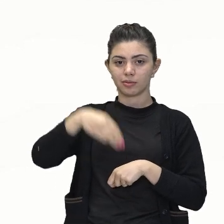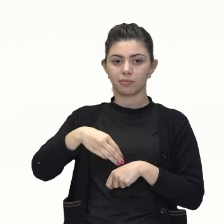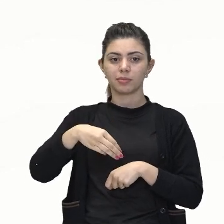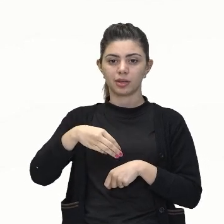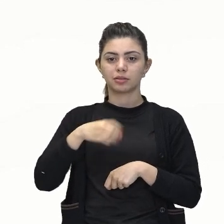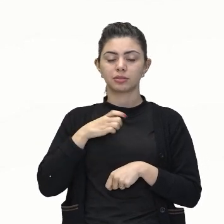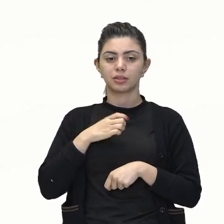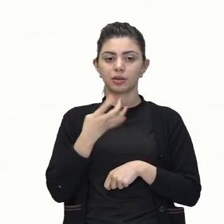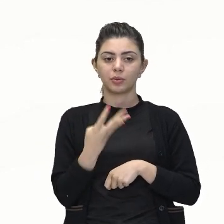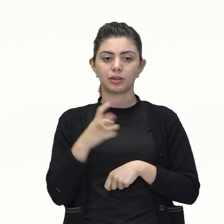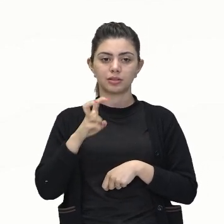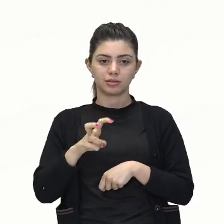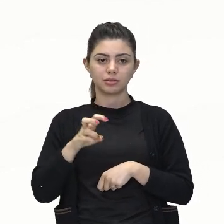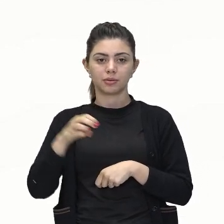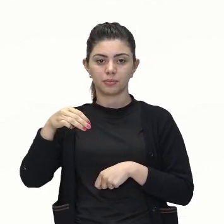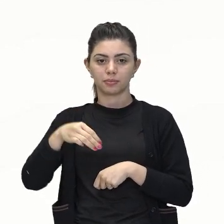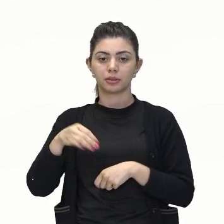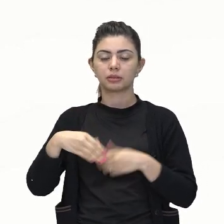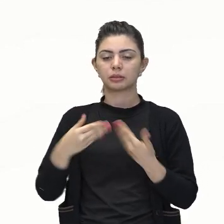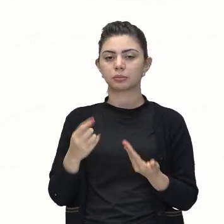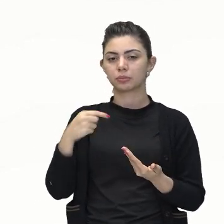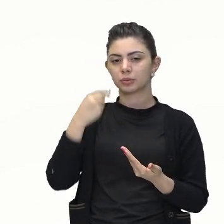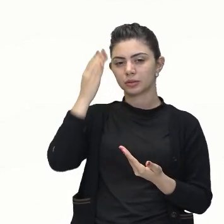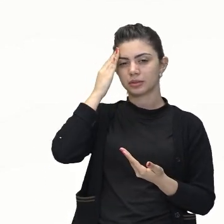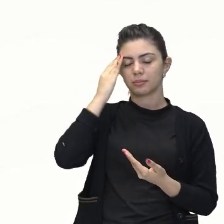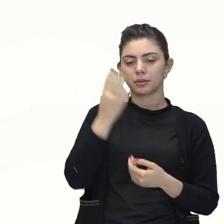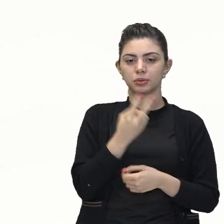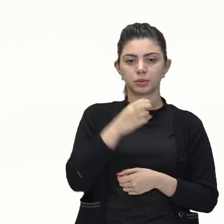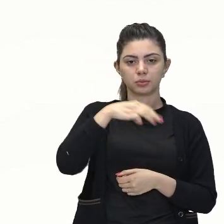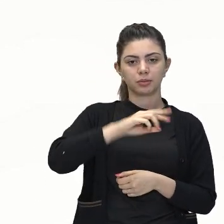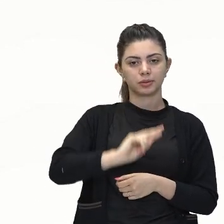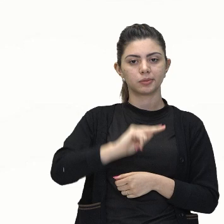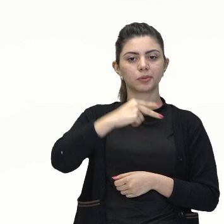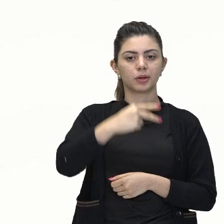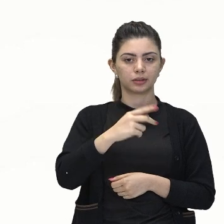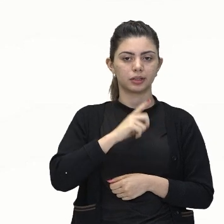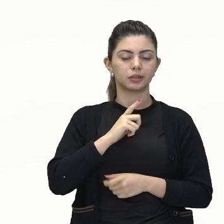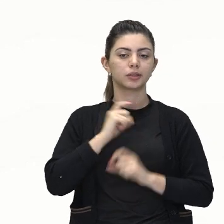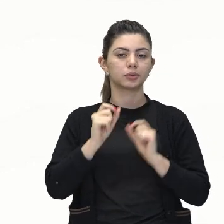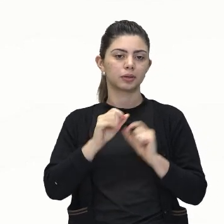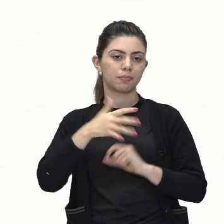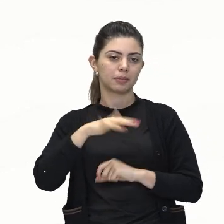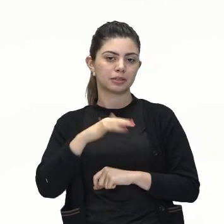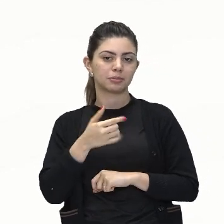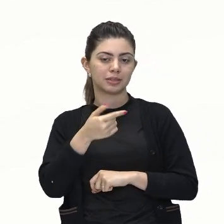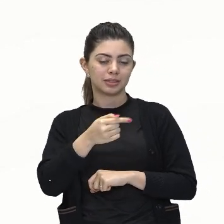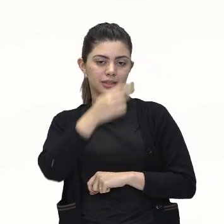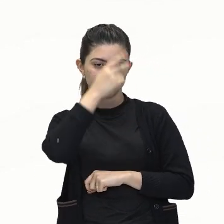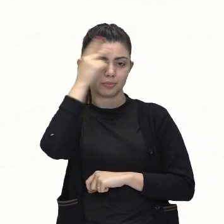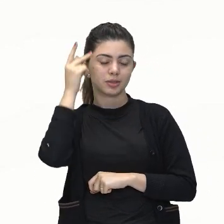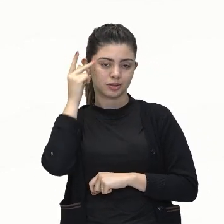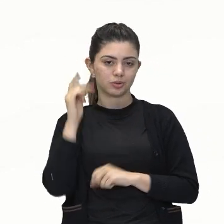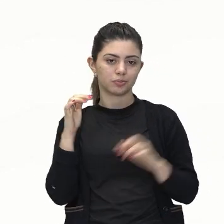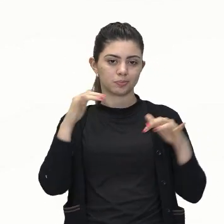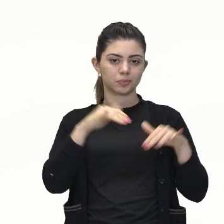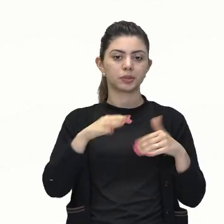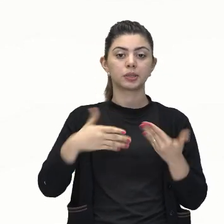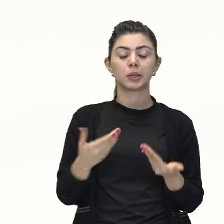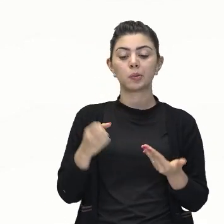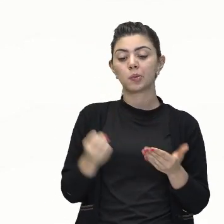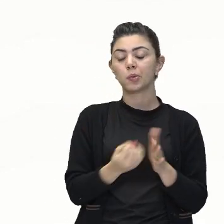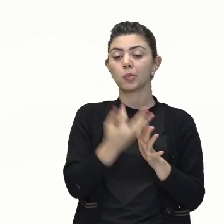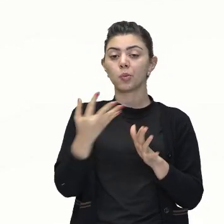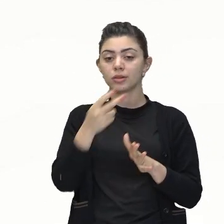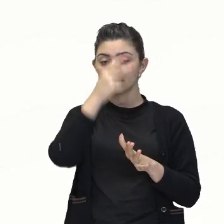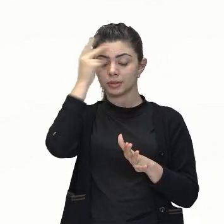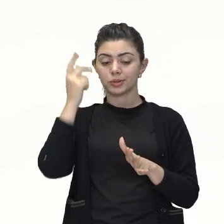metros. Sabendo que por cada 2 metros quadrados havia em média 7 pessoas, quantas